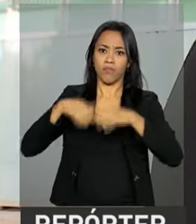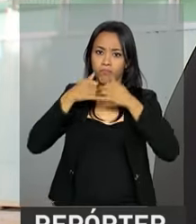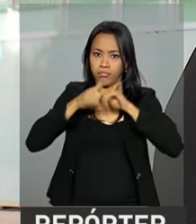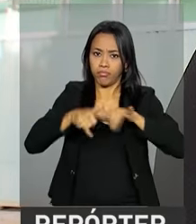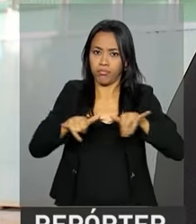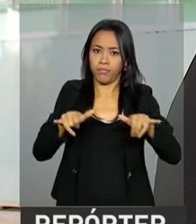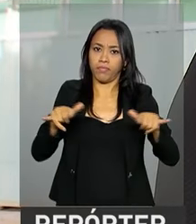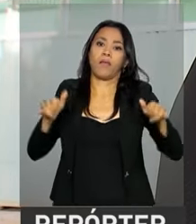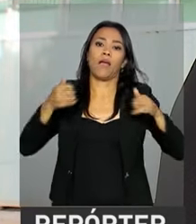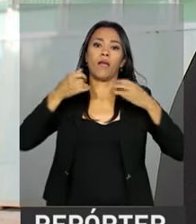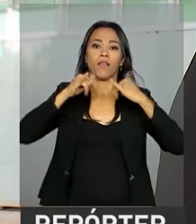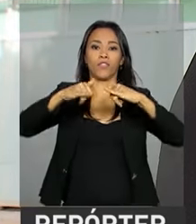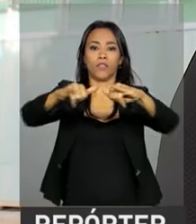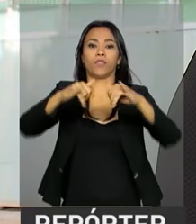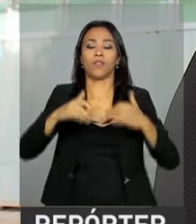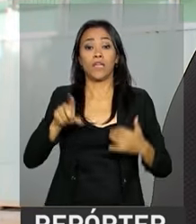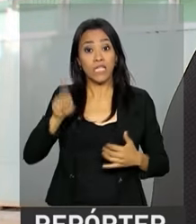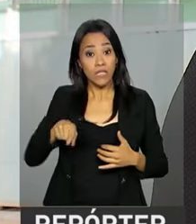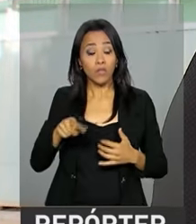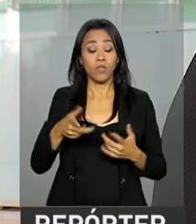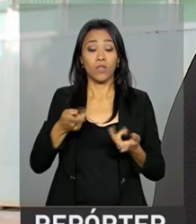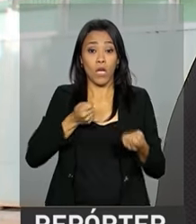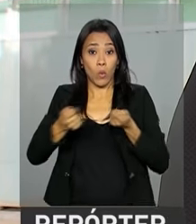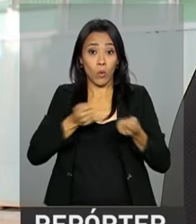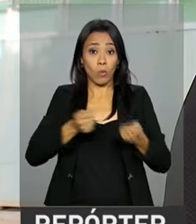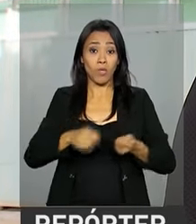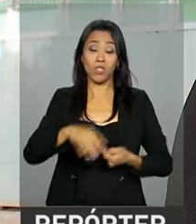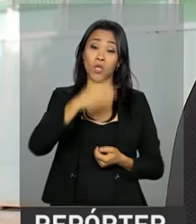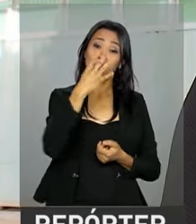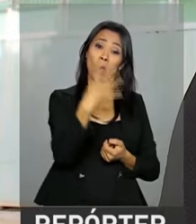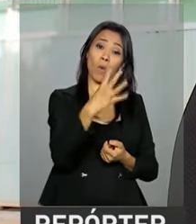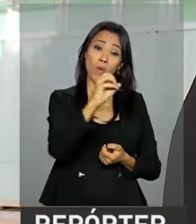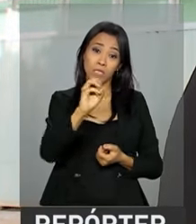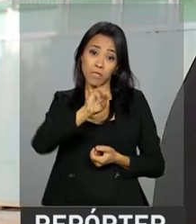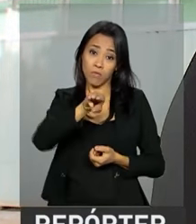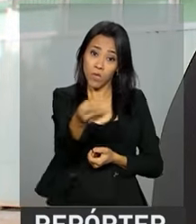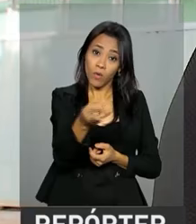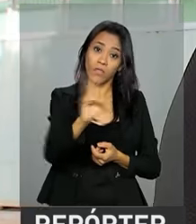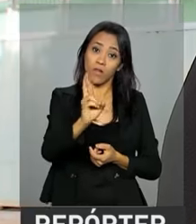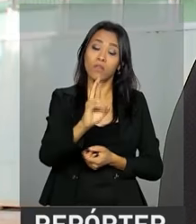novo modelo deve resultar numa economia de R$ 400 milhões de reais por